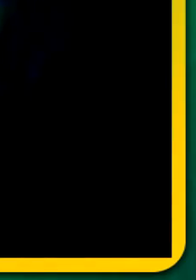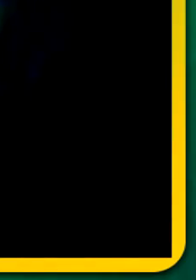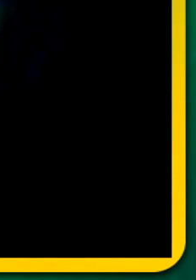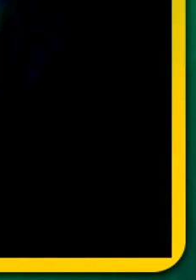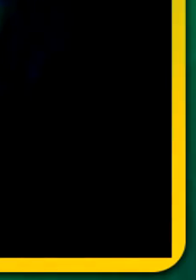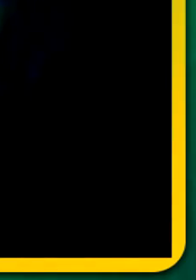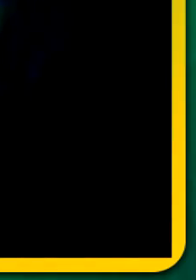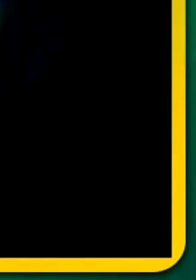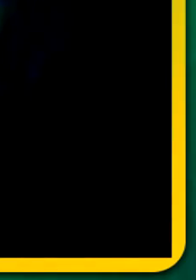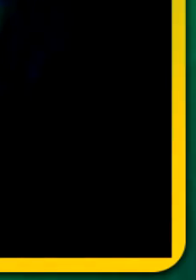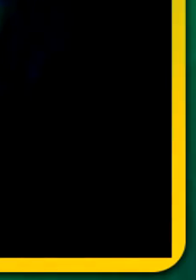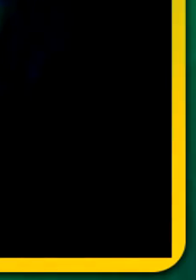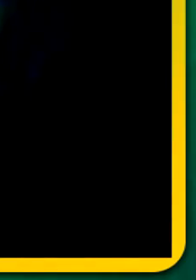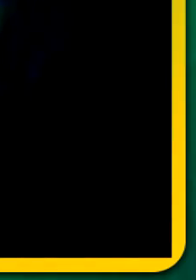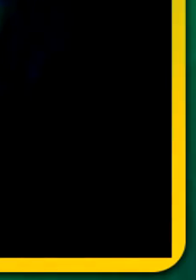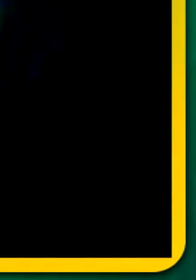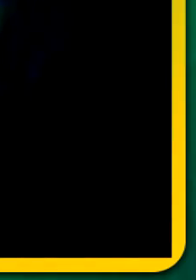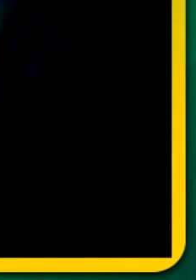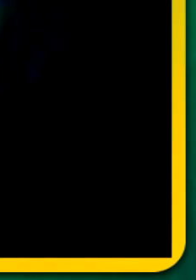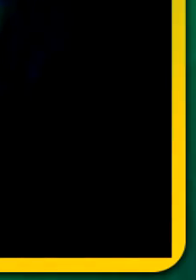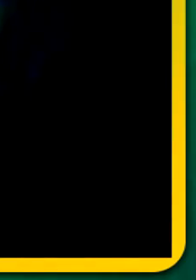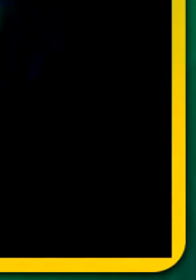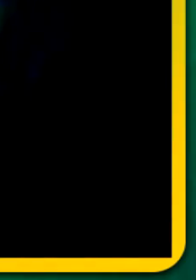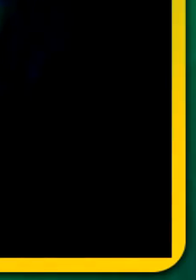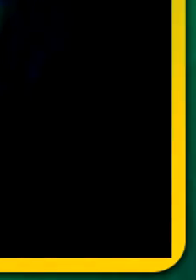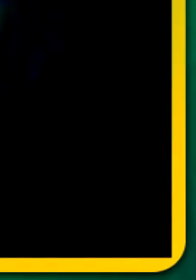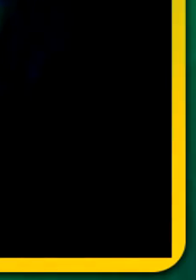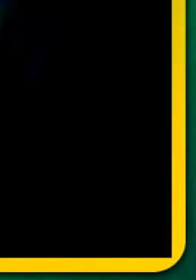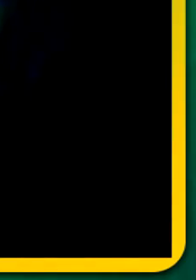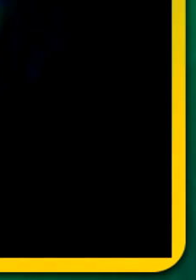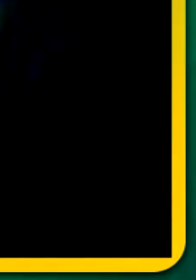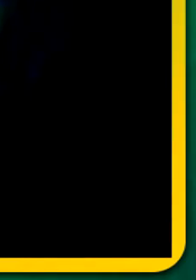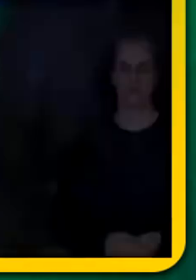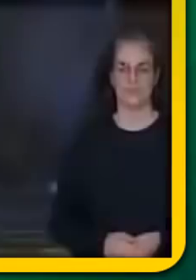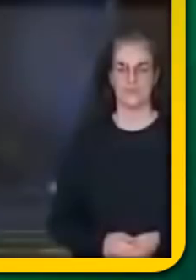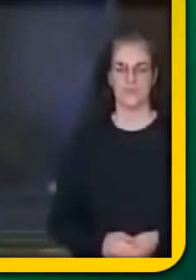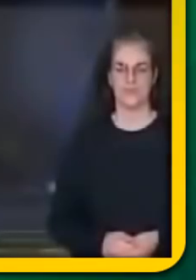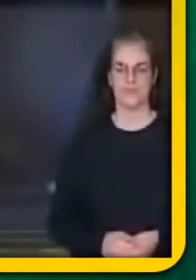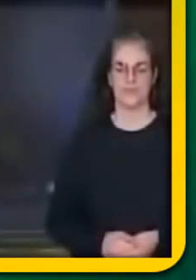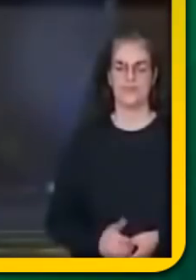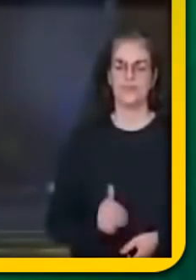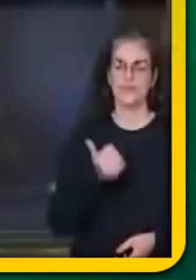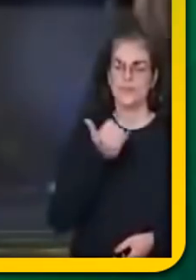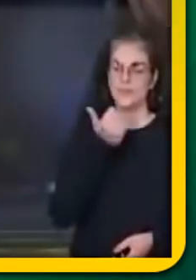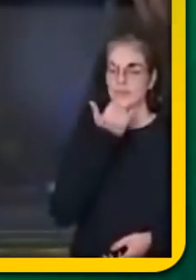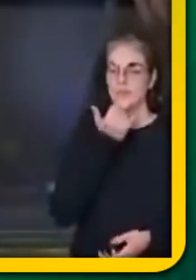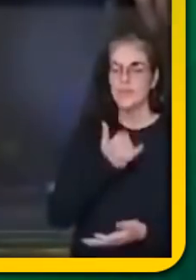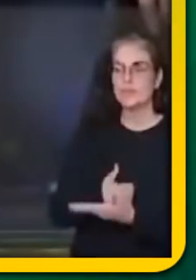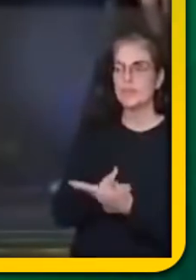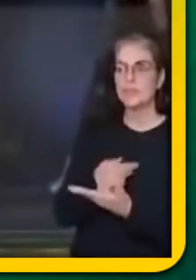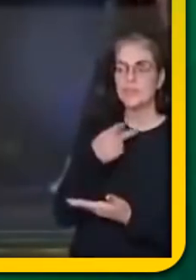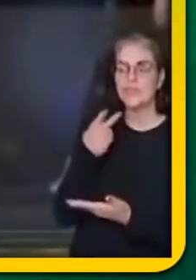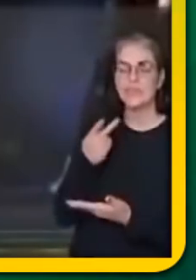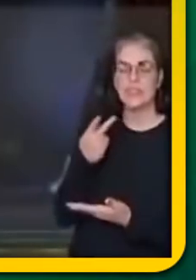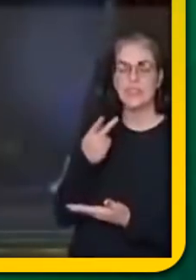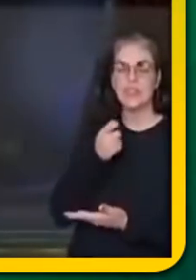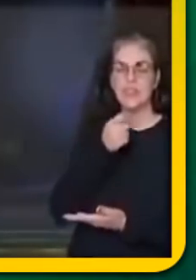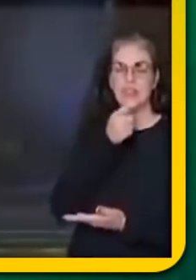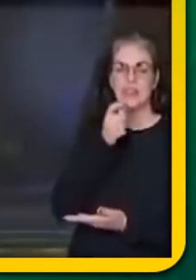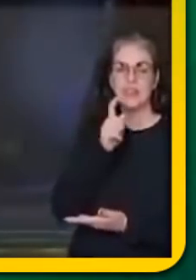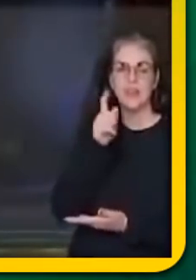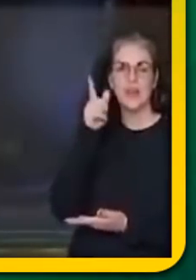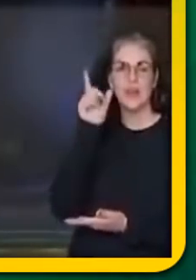que é do seu interesse e você vai gostar muito dessas novidades. Sobre a antecipação do 13º